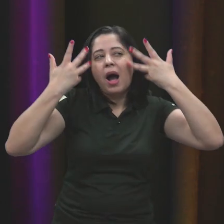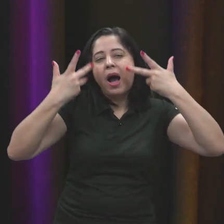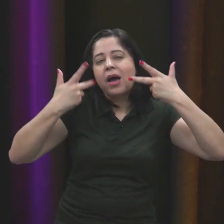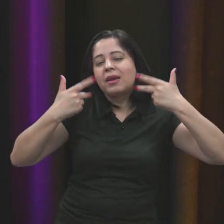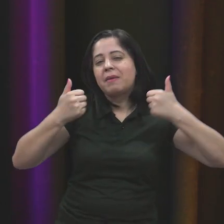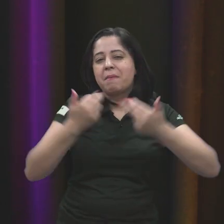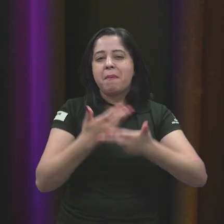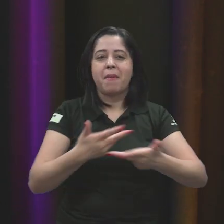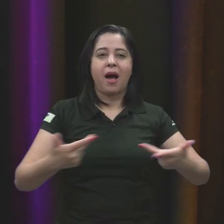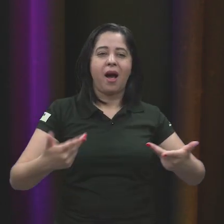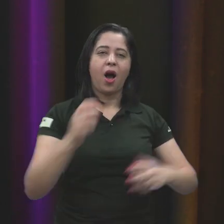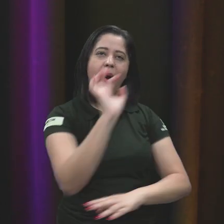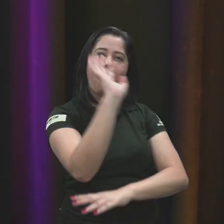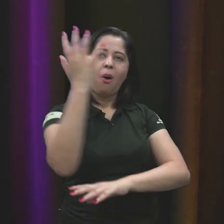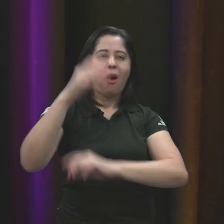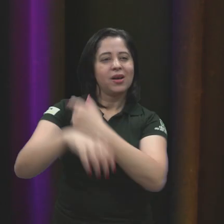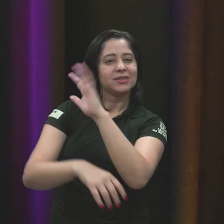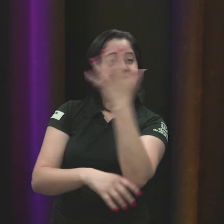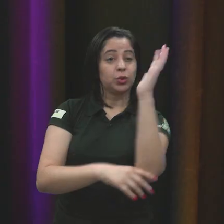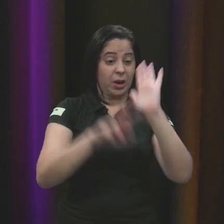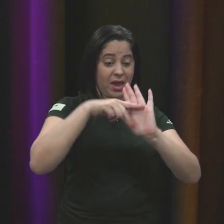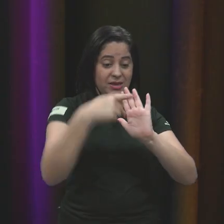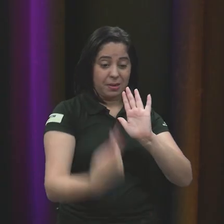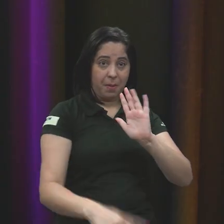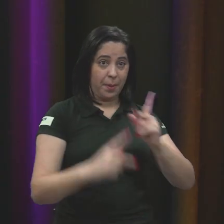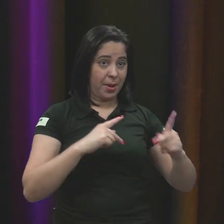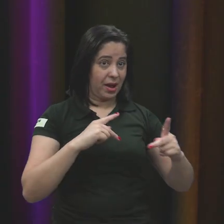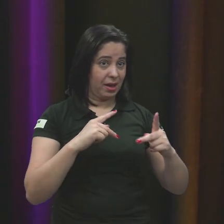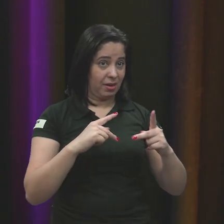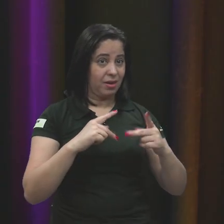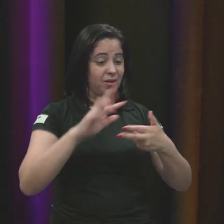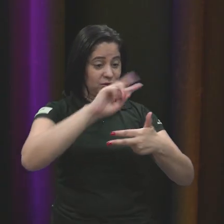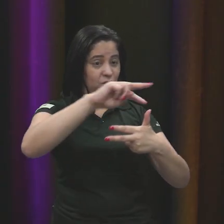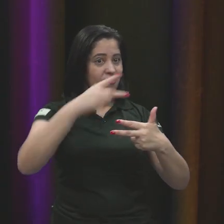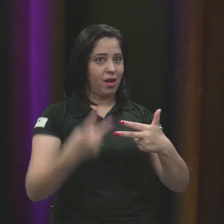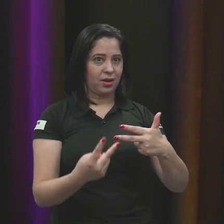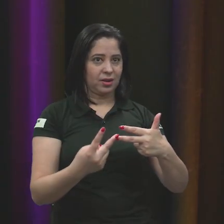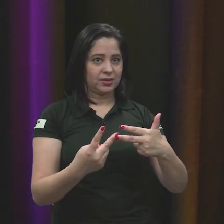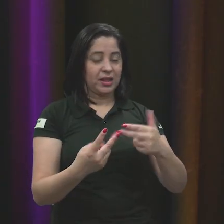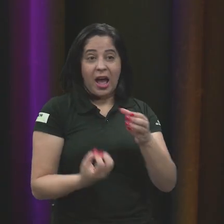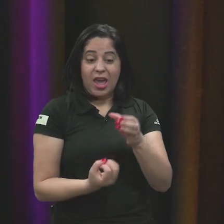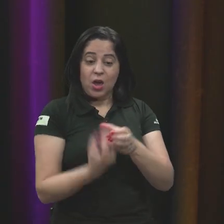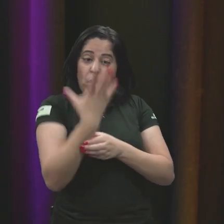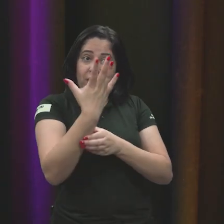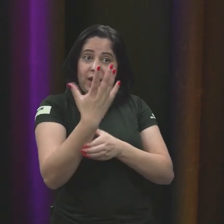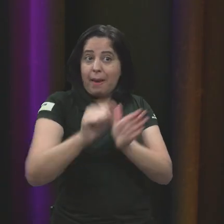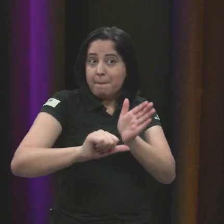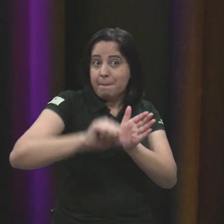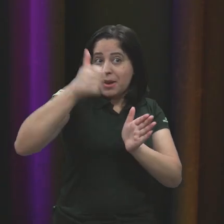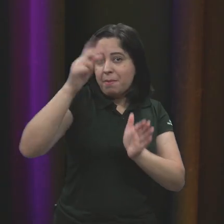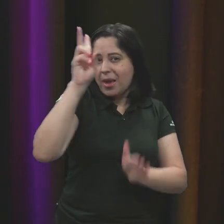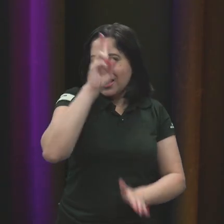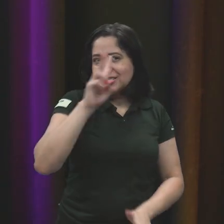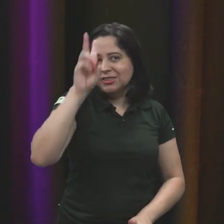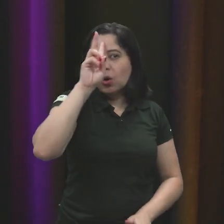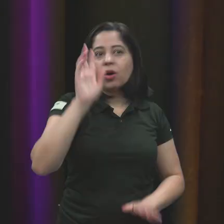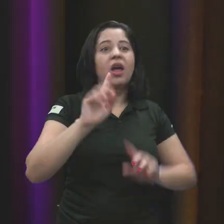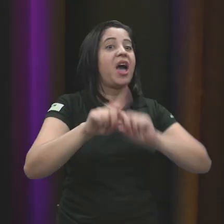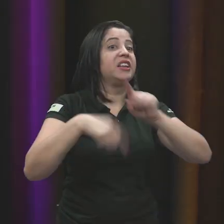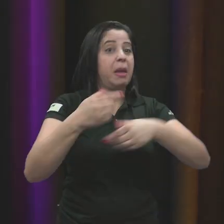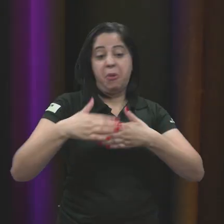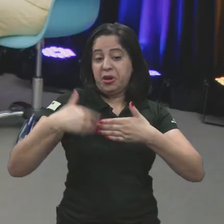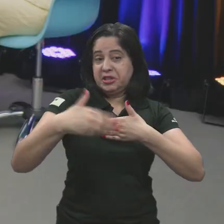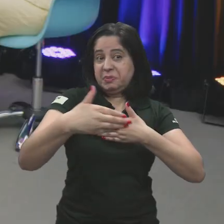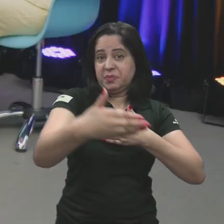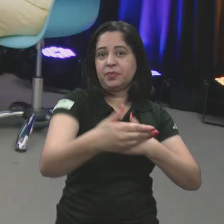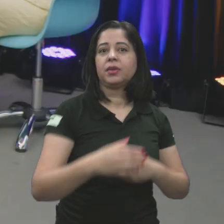falando da natureza que a gente tem aqui. Então isso gerou a primeira história minha, né? E aí não parou mais. E